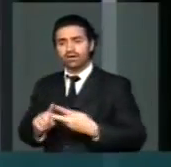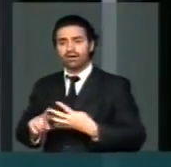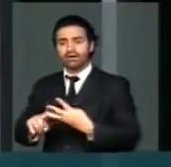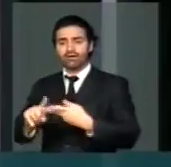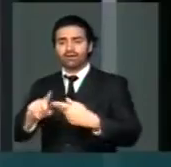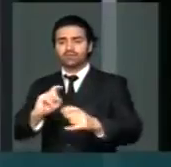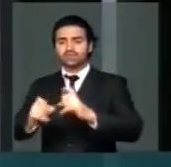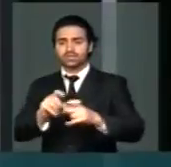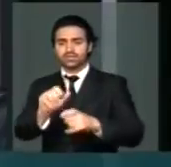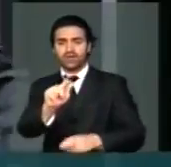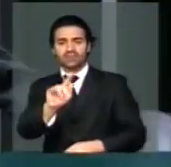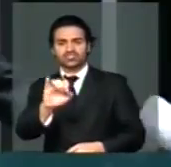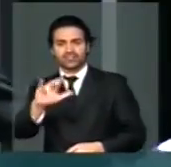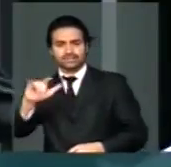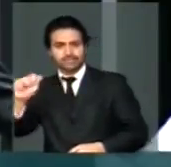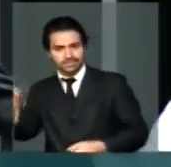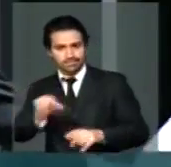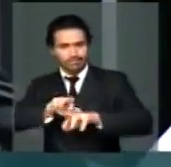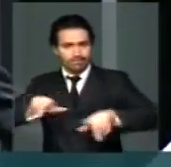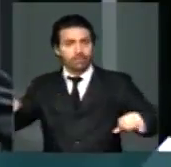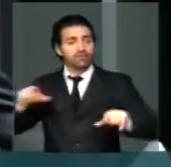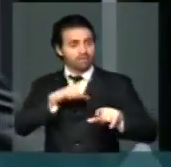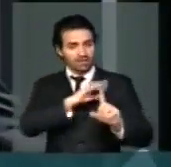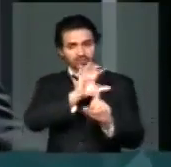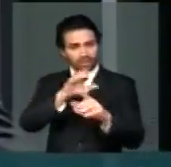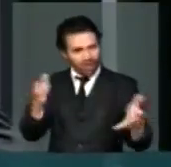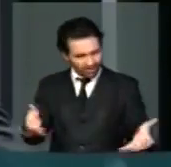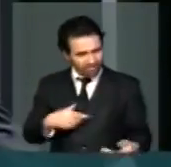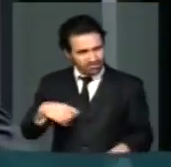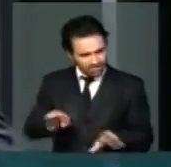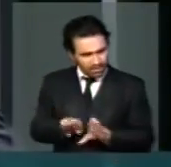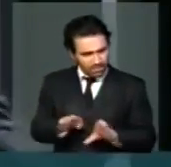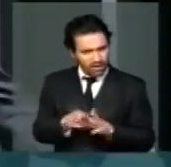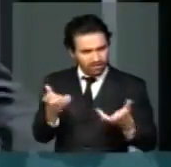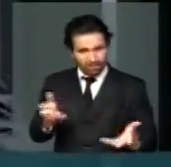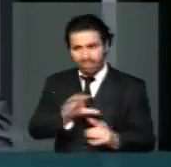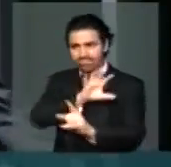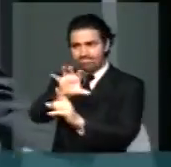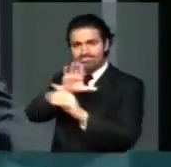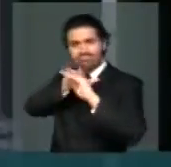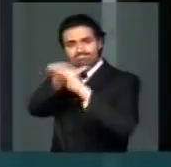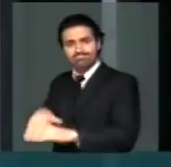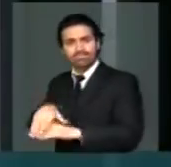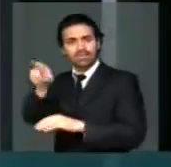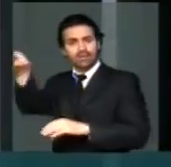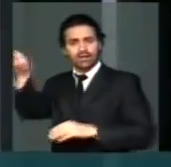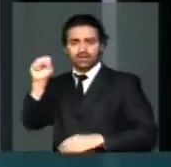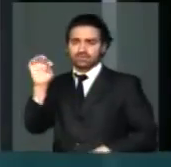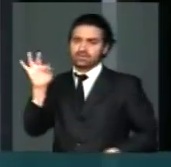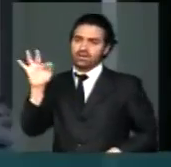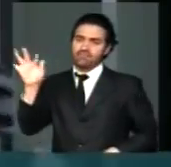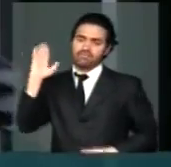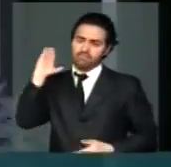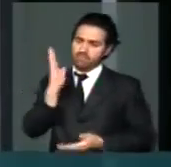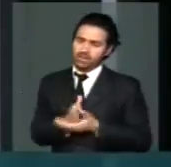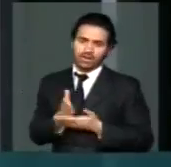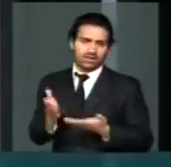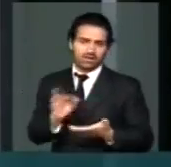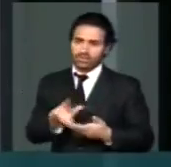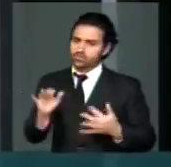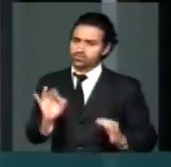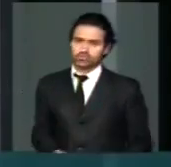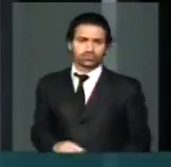nas agências de controle. Agora, vocês querem aparelhar o Superior Tribunal Federal desse país. Não é